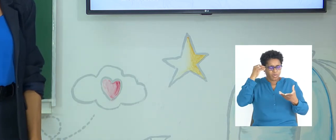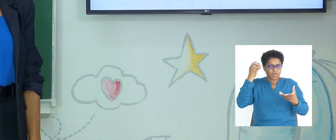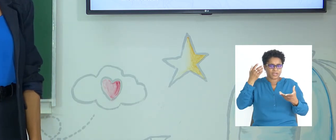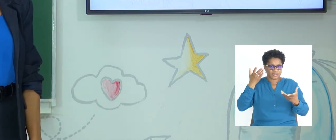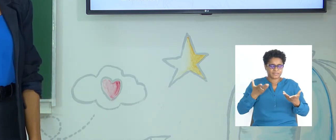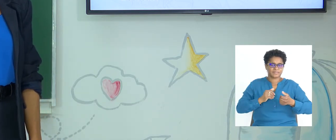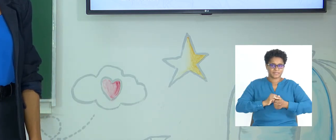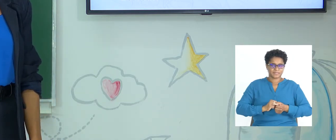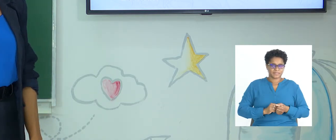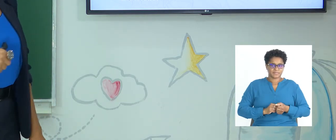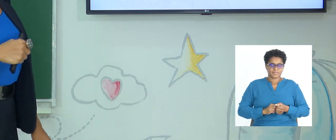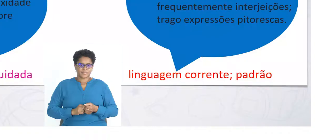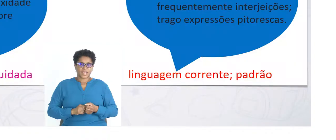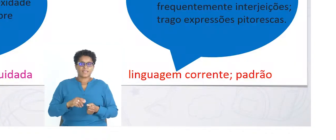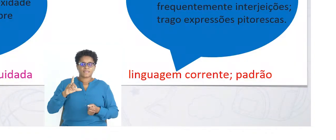séria.